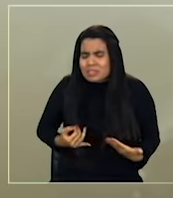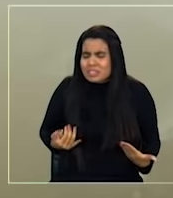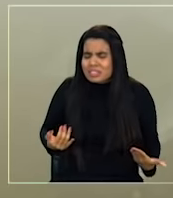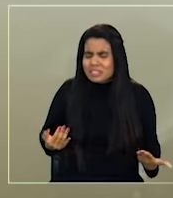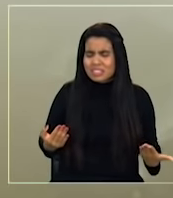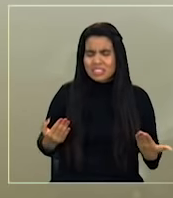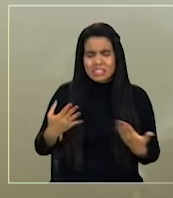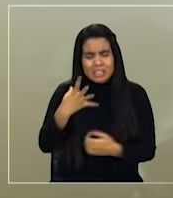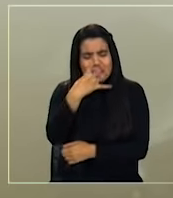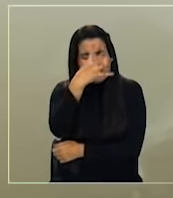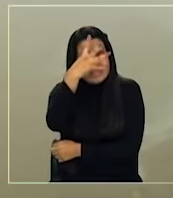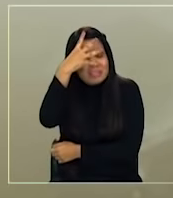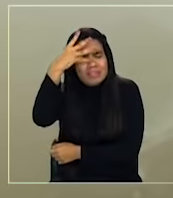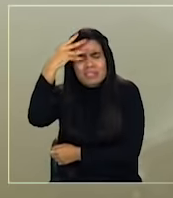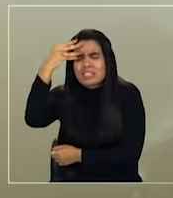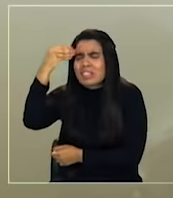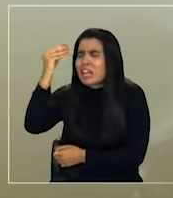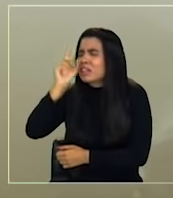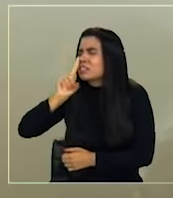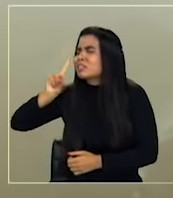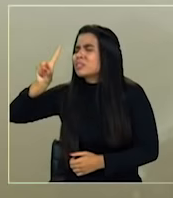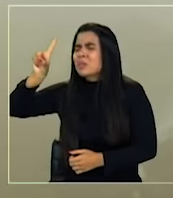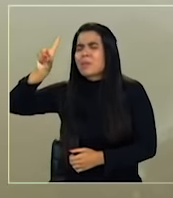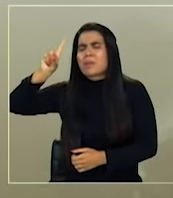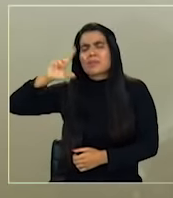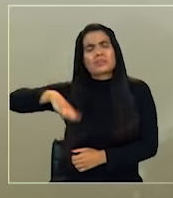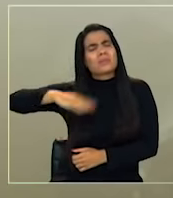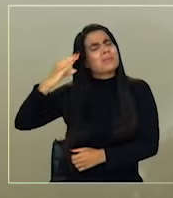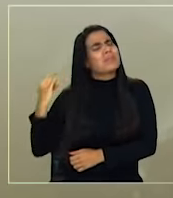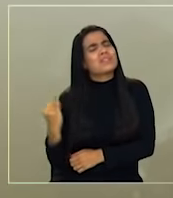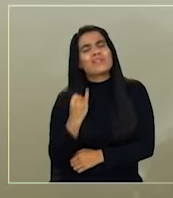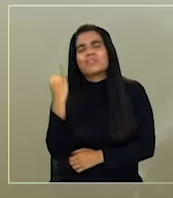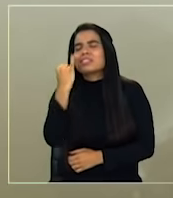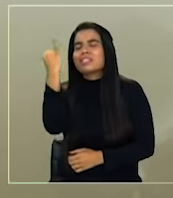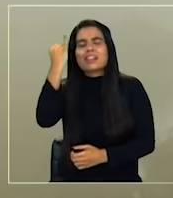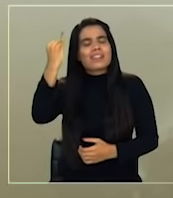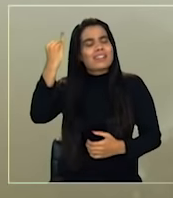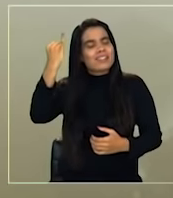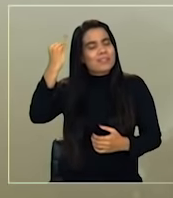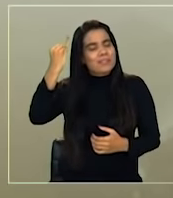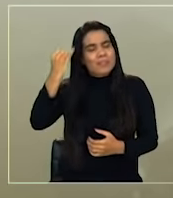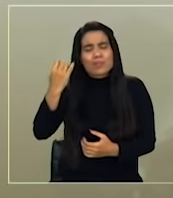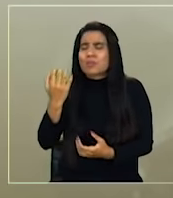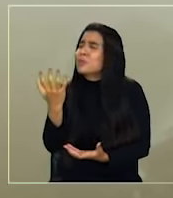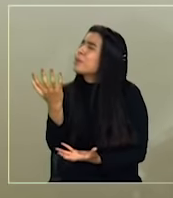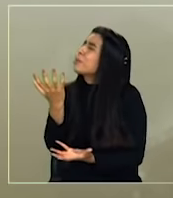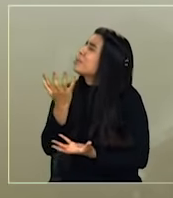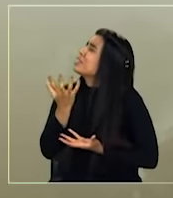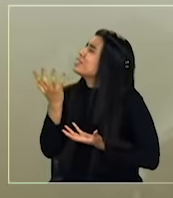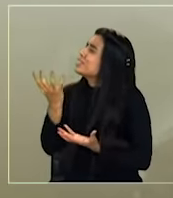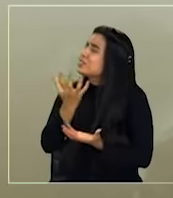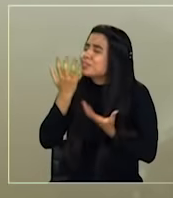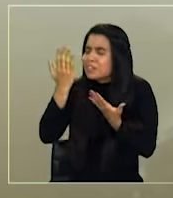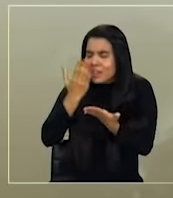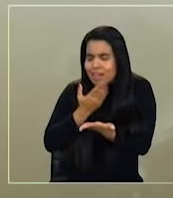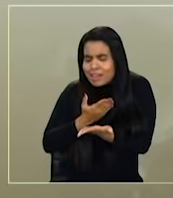Quando esqueci que Tu me bastas, quero voltar lá no